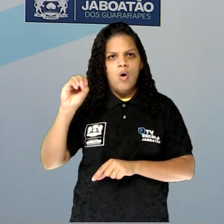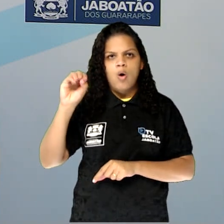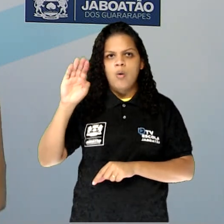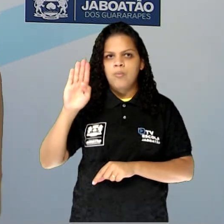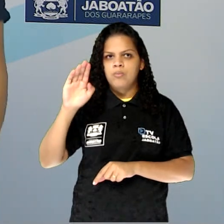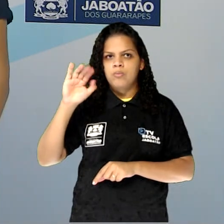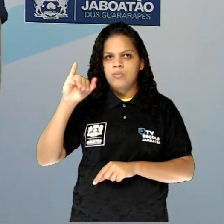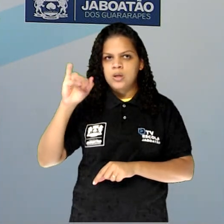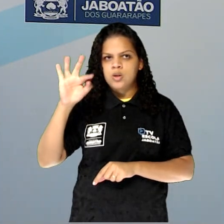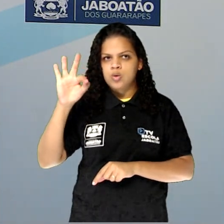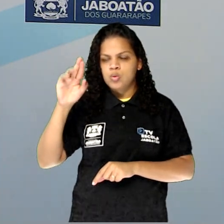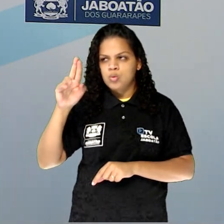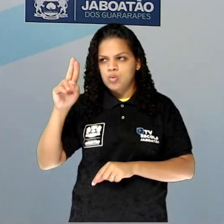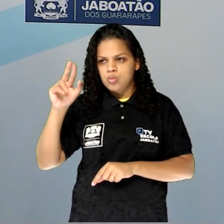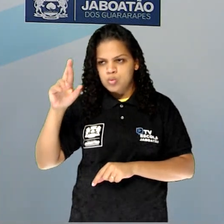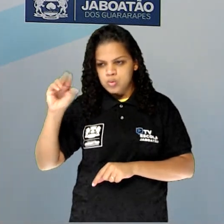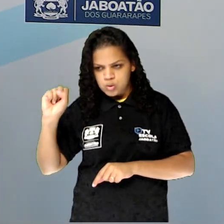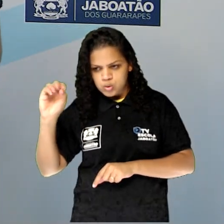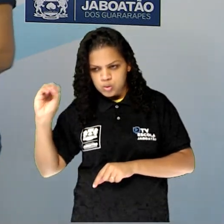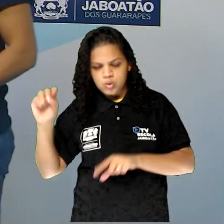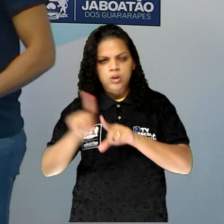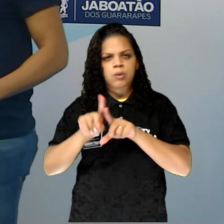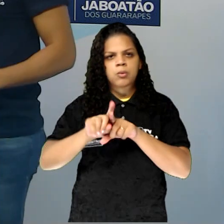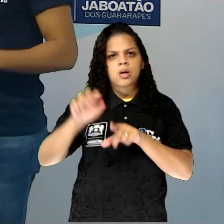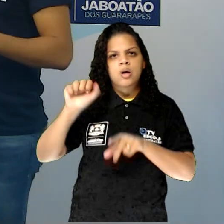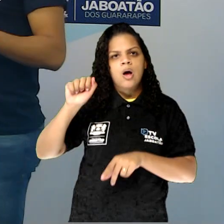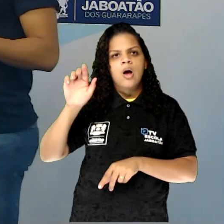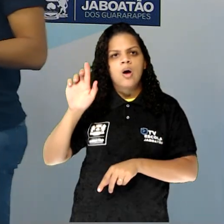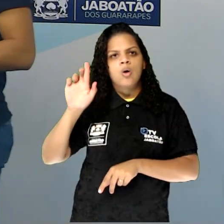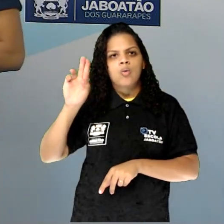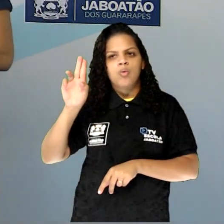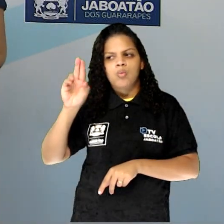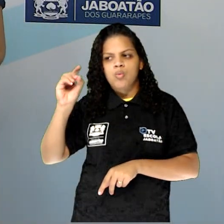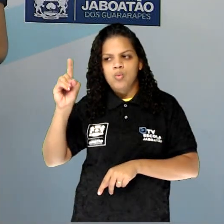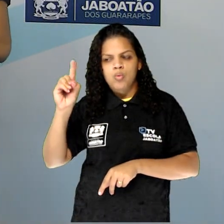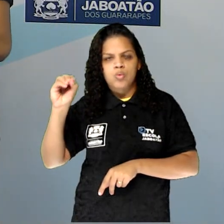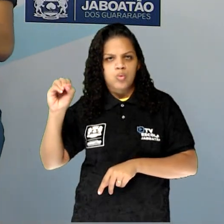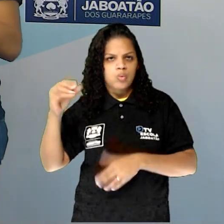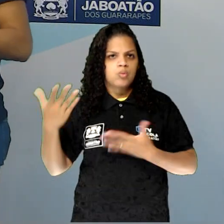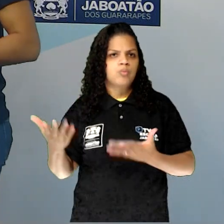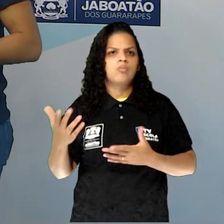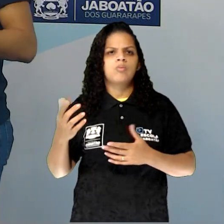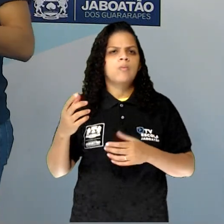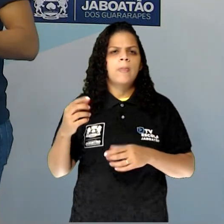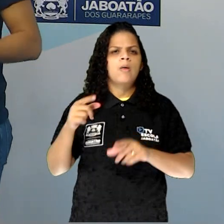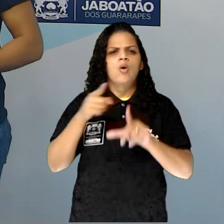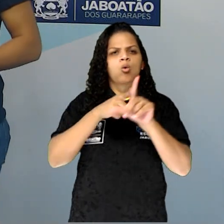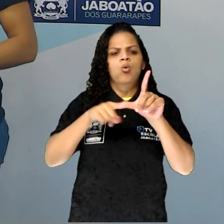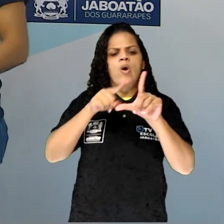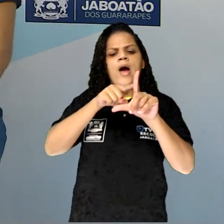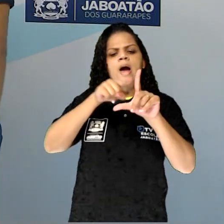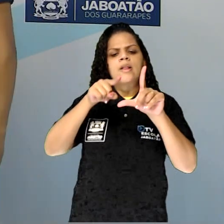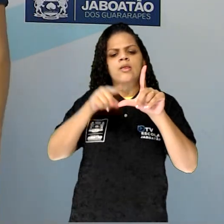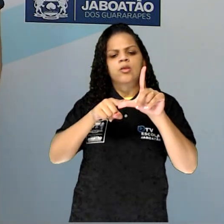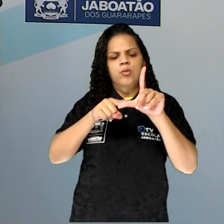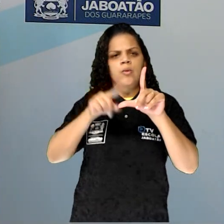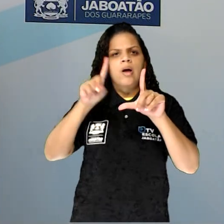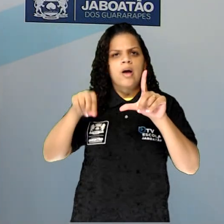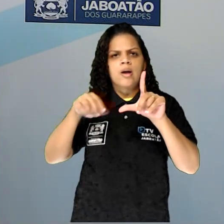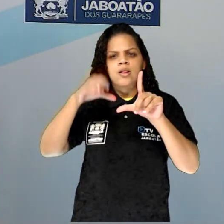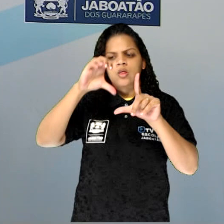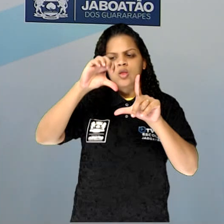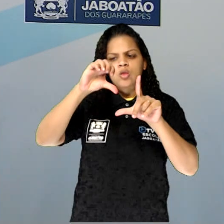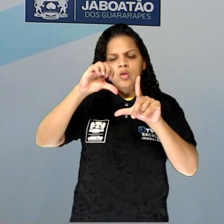conhecer hoje um ângulo reto é o ângulo que mede exatamente 90 graus